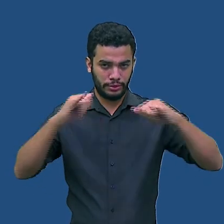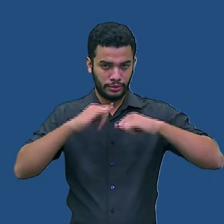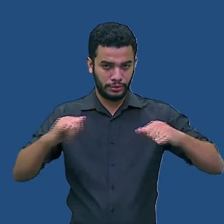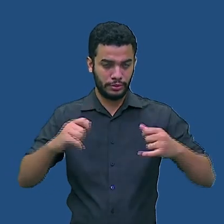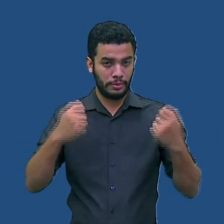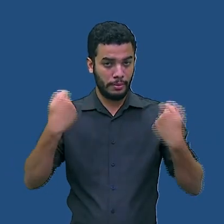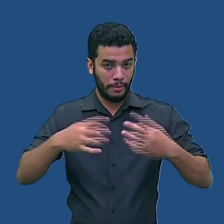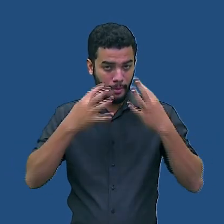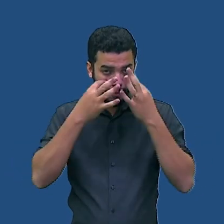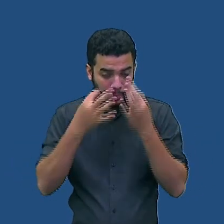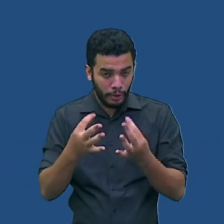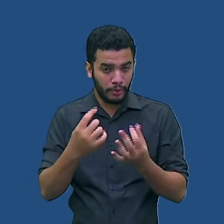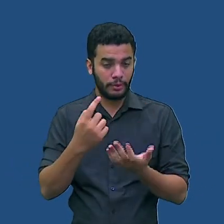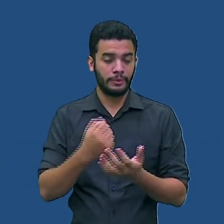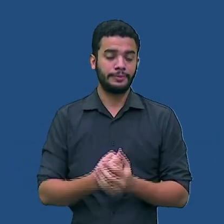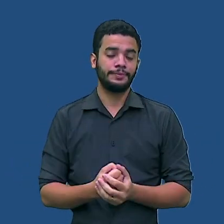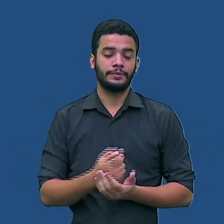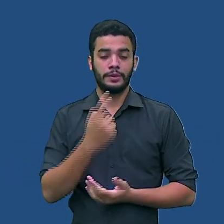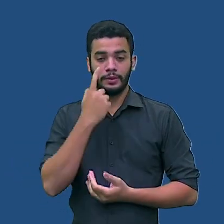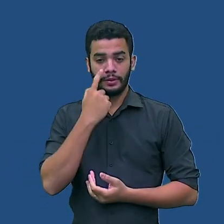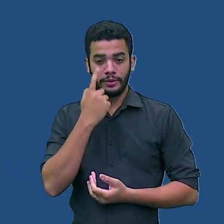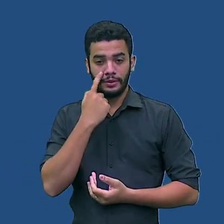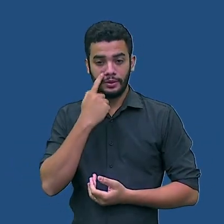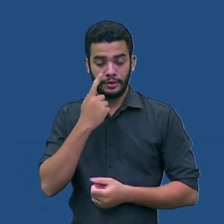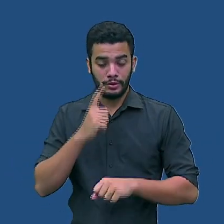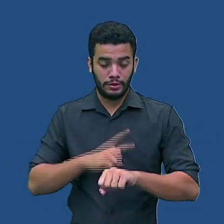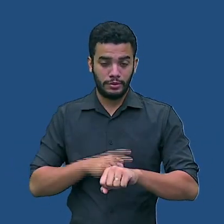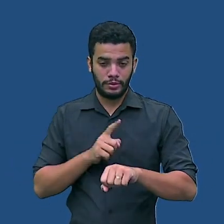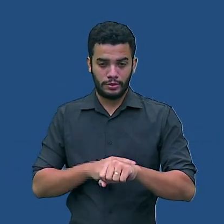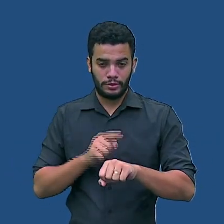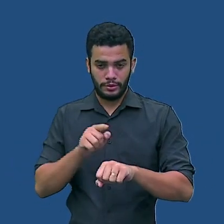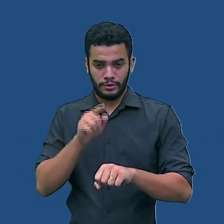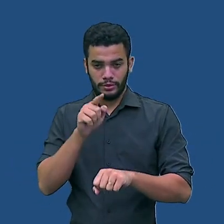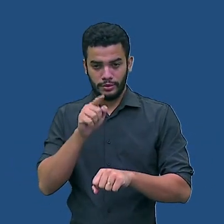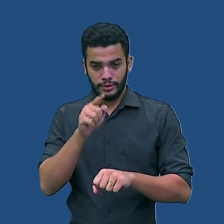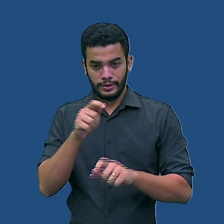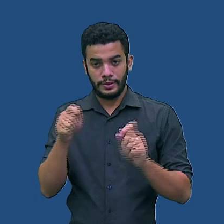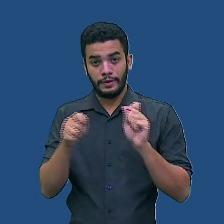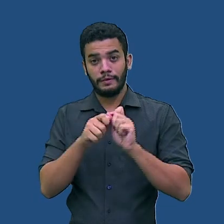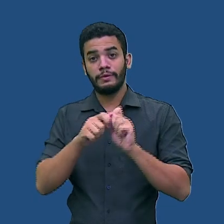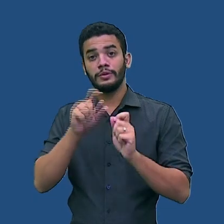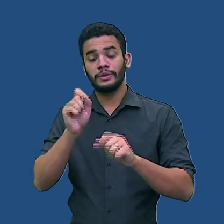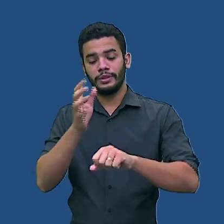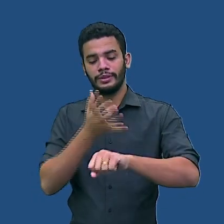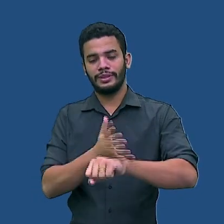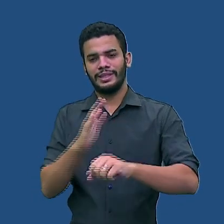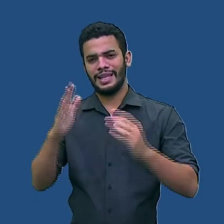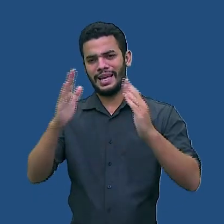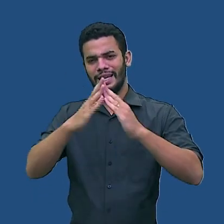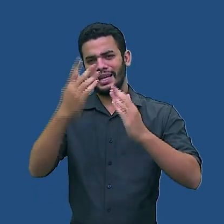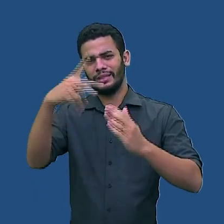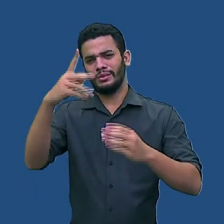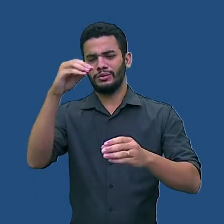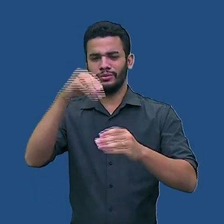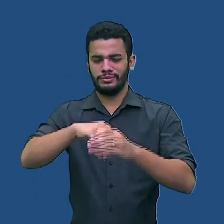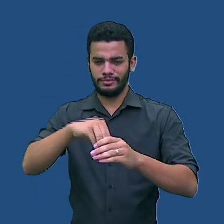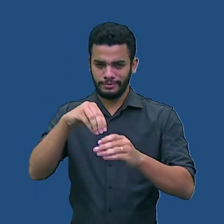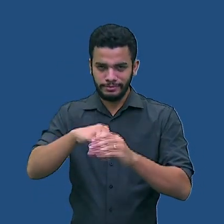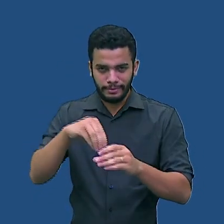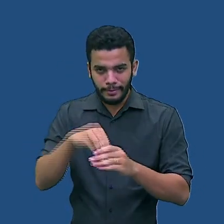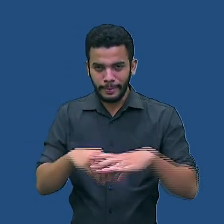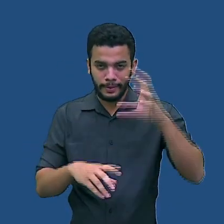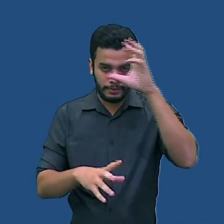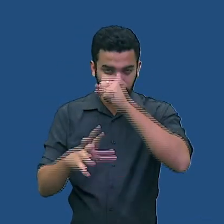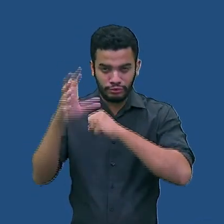acordo. Isso mesmo, tá? Momento de você colocar o quê? Colocar em prática aí tudo que a gente faz, isso mesmo.